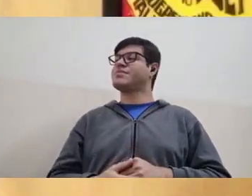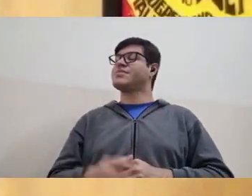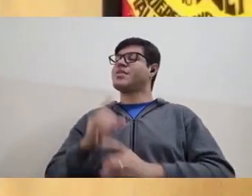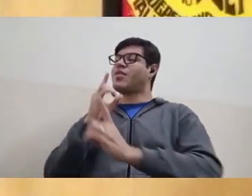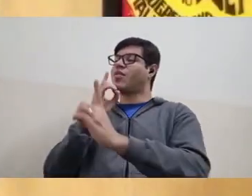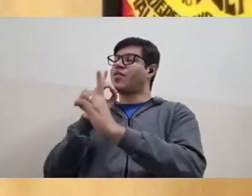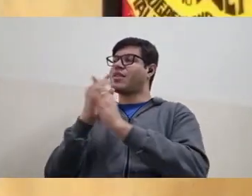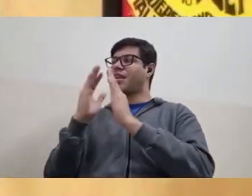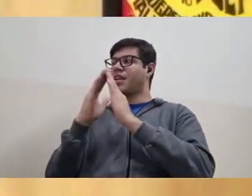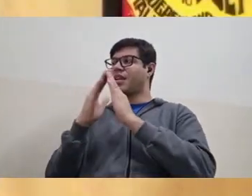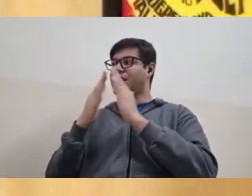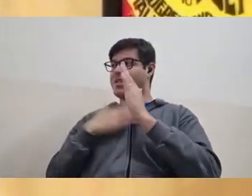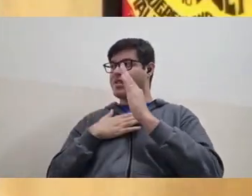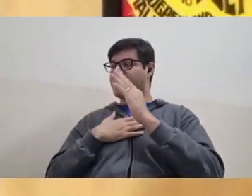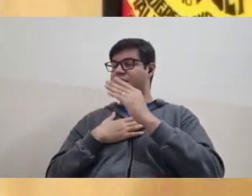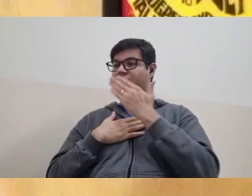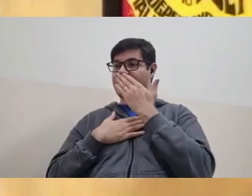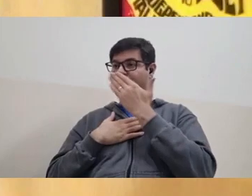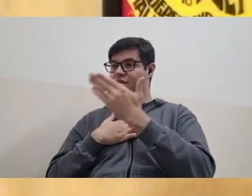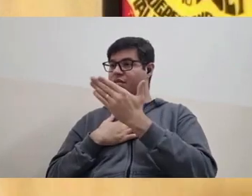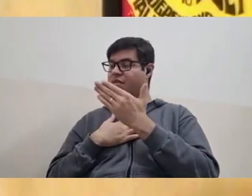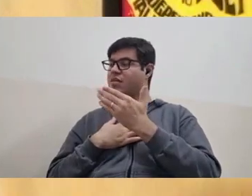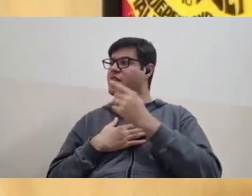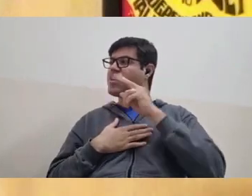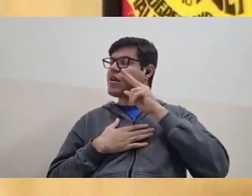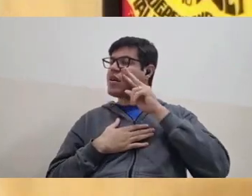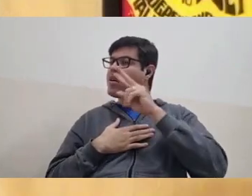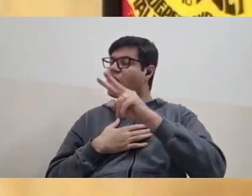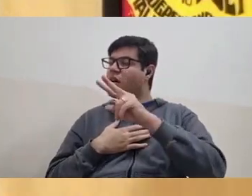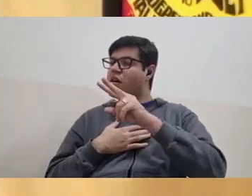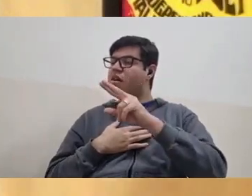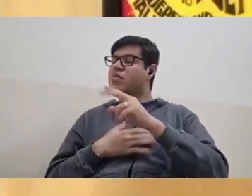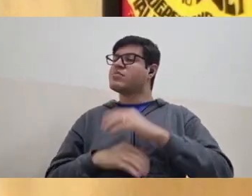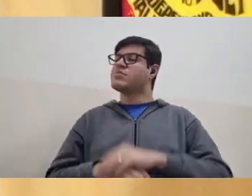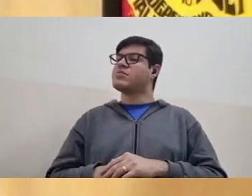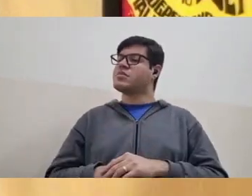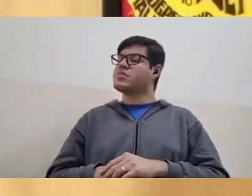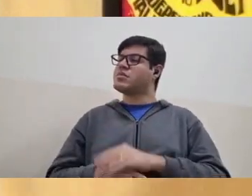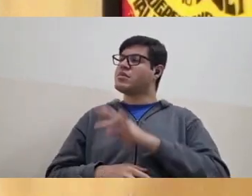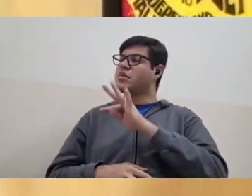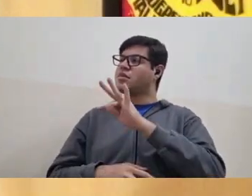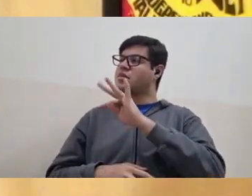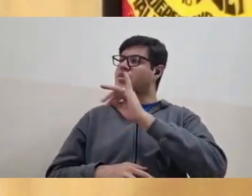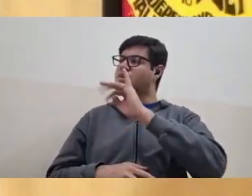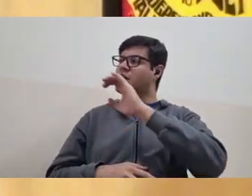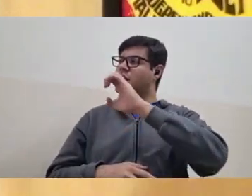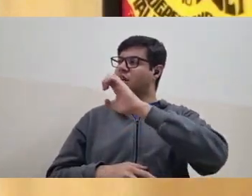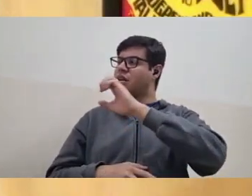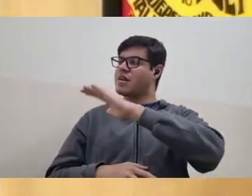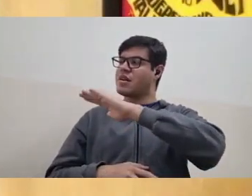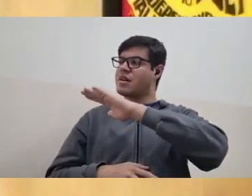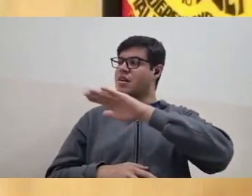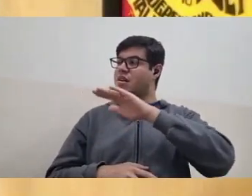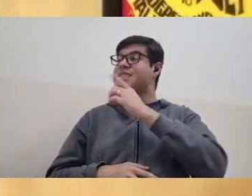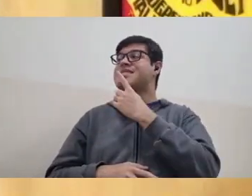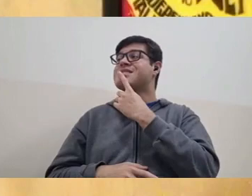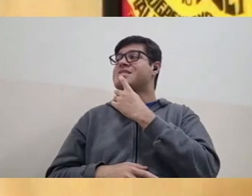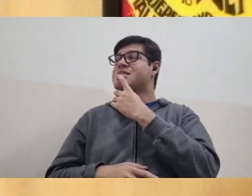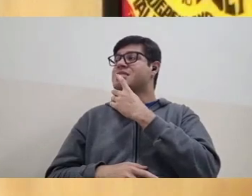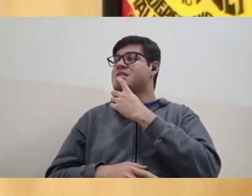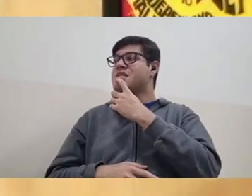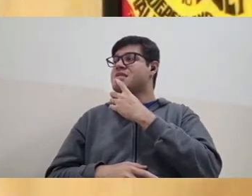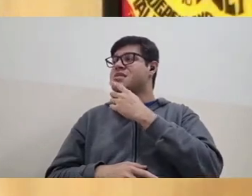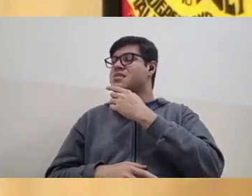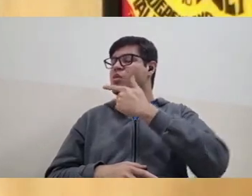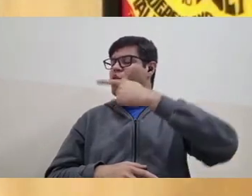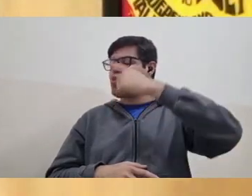espécie que fazia tempo que eu não... Fazia tempo, não, nunca tinha visto ao vivo. Um tiê-sangue. Conhece? Não conheço, viu, Gil? É um pássaro pequeno, vermelho, que